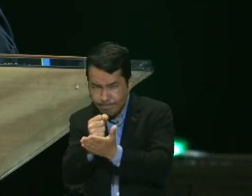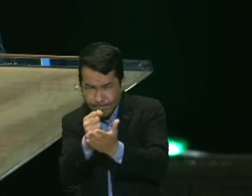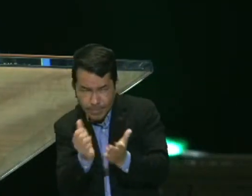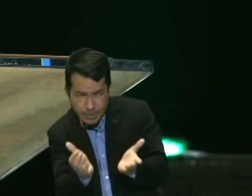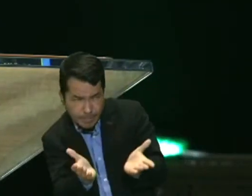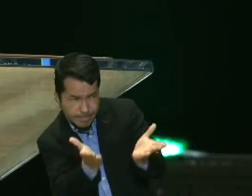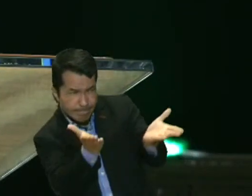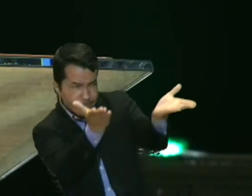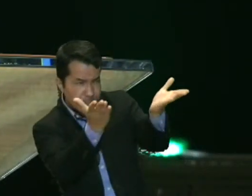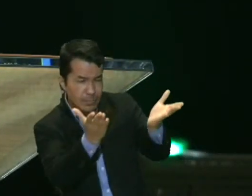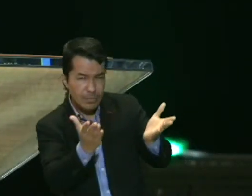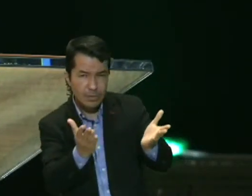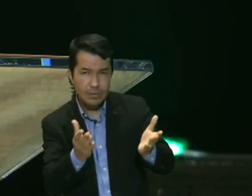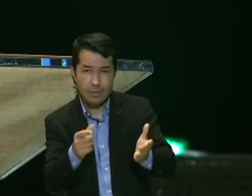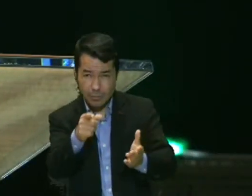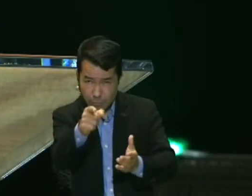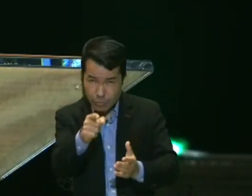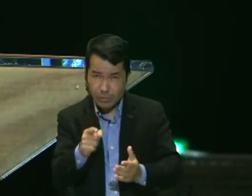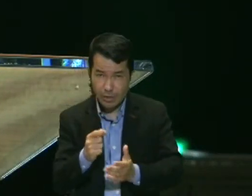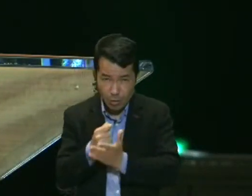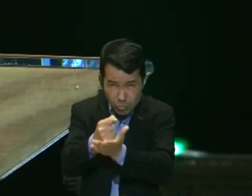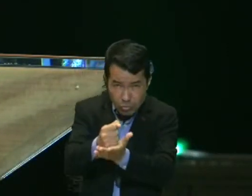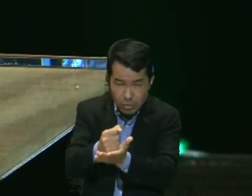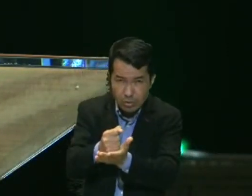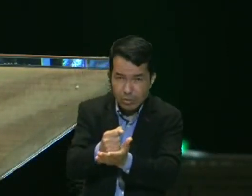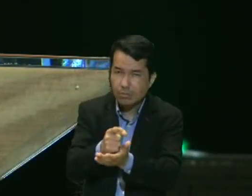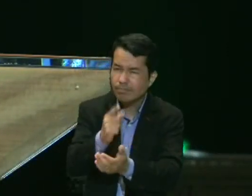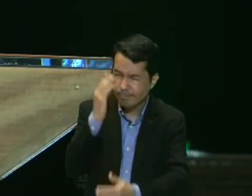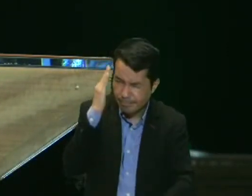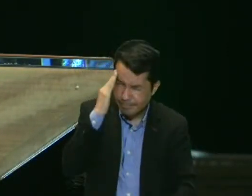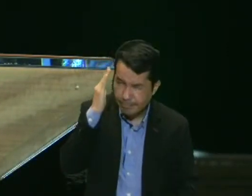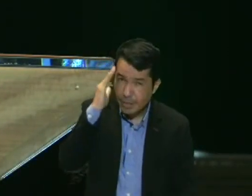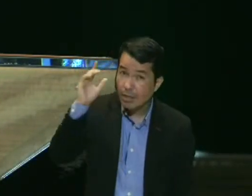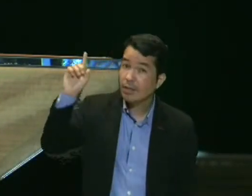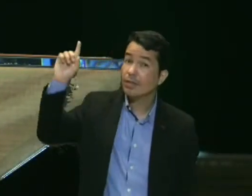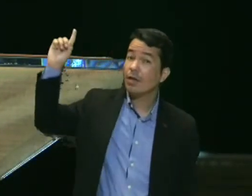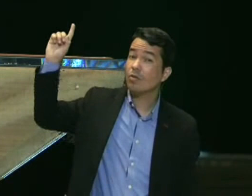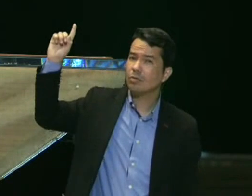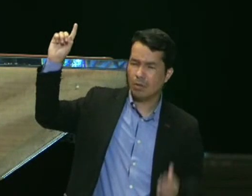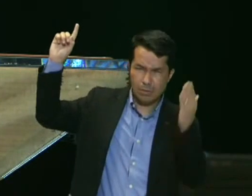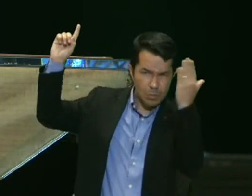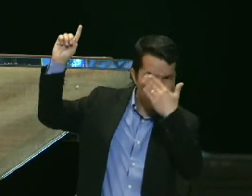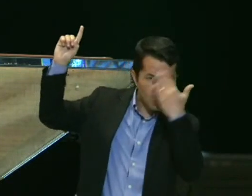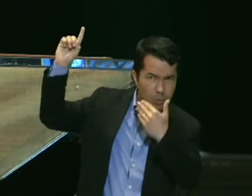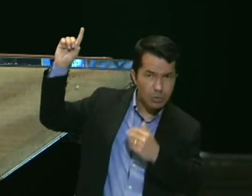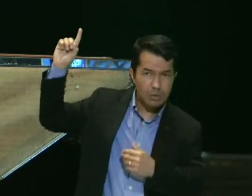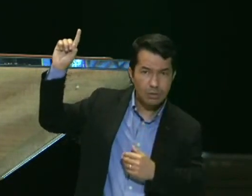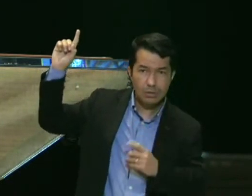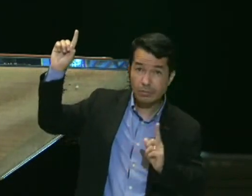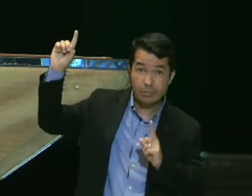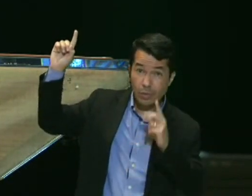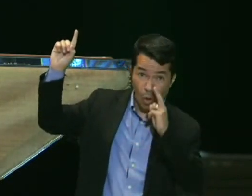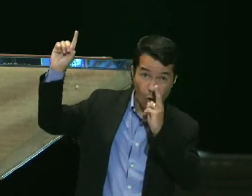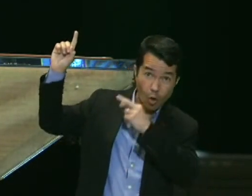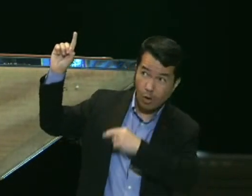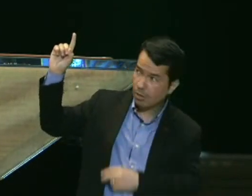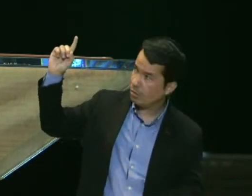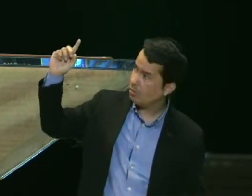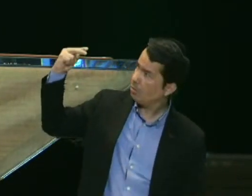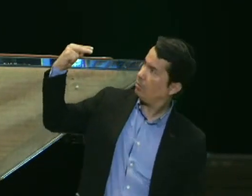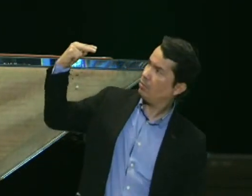pessoais, o Senhor observa e supre de acordo com as suas